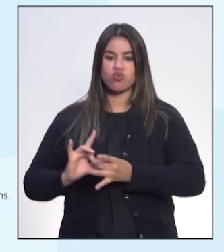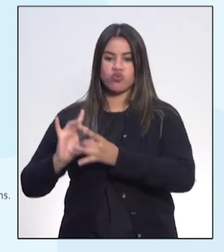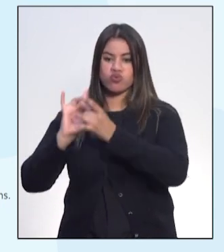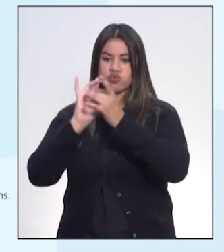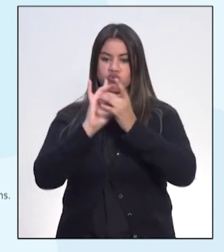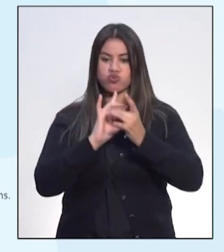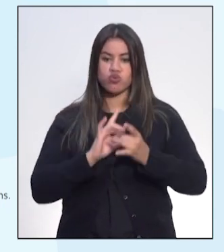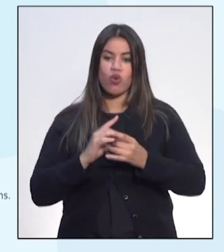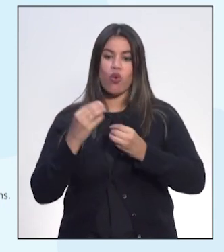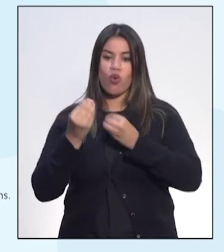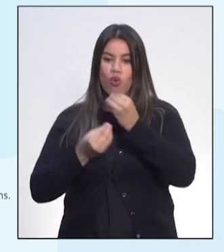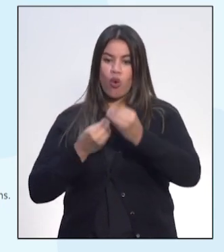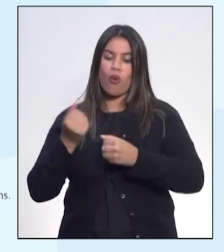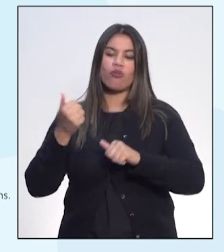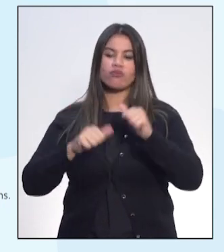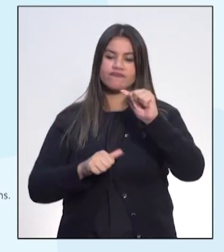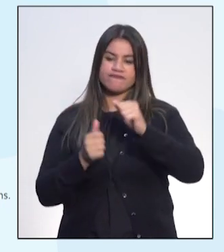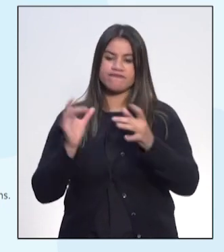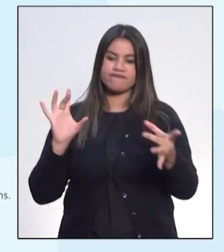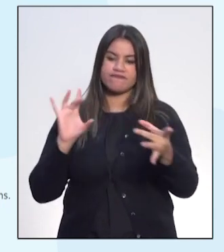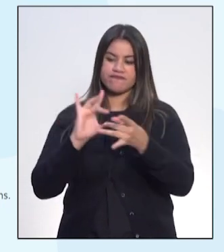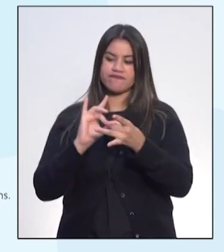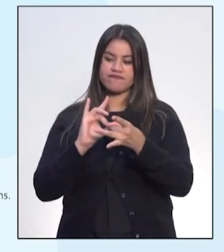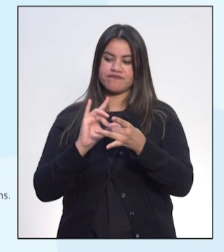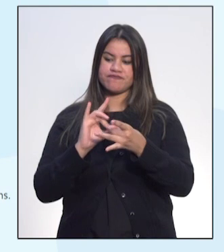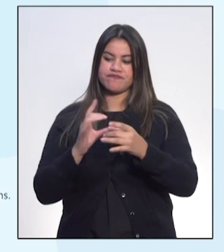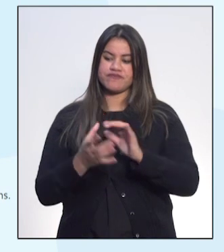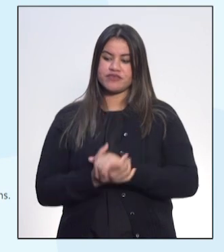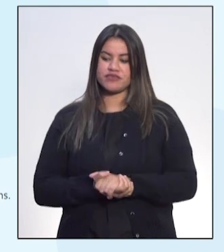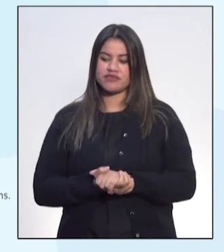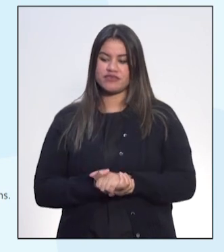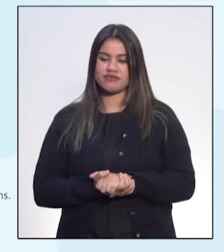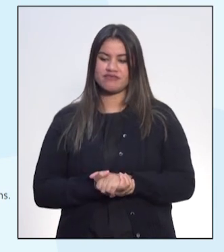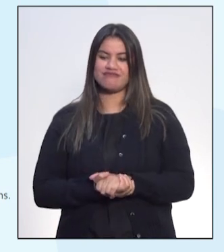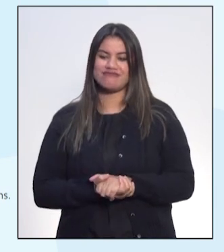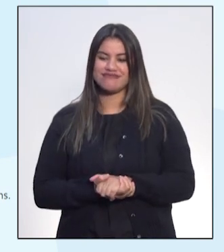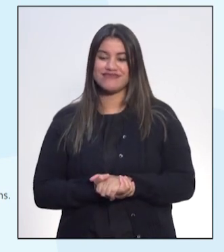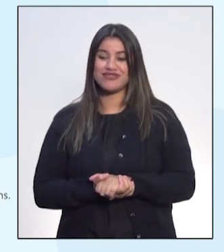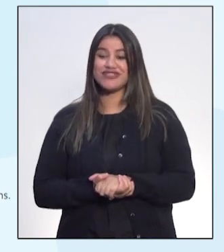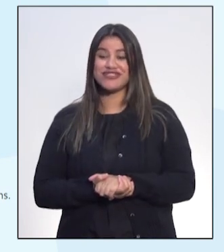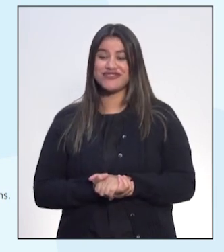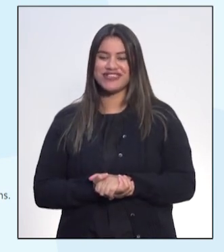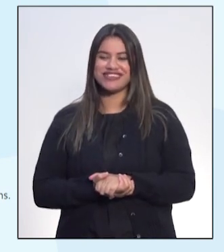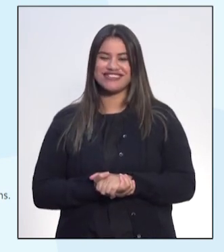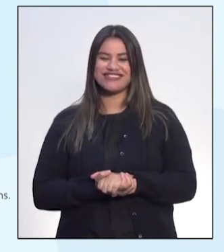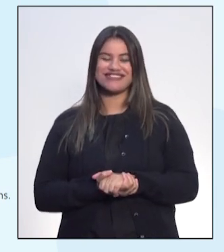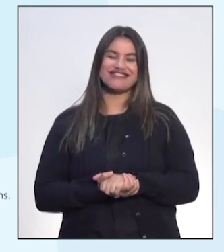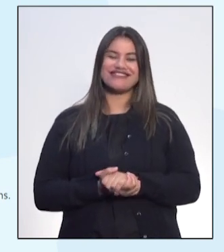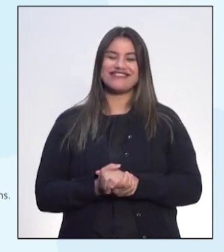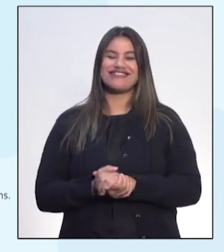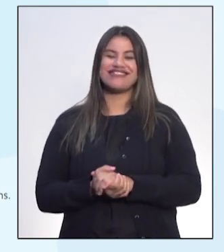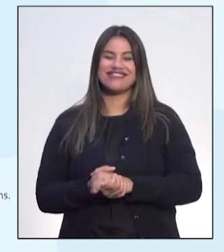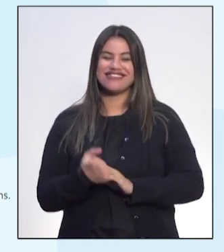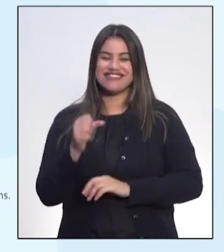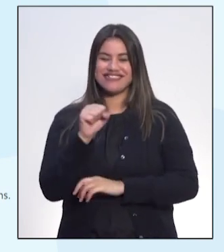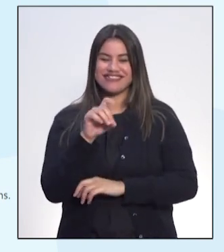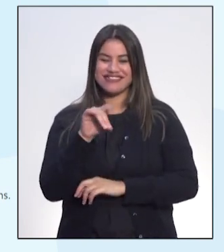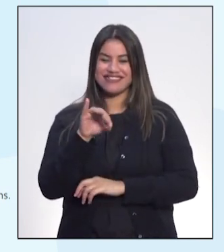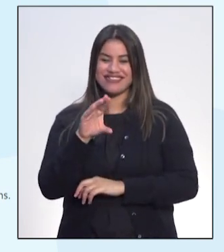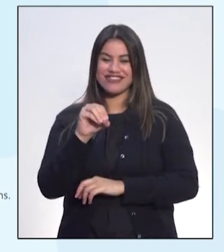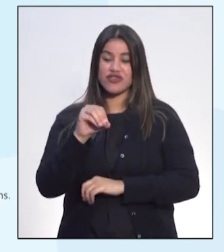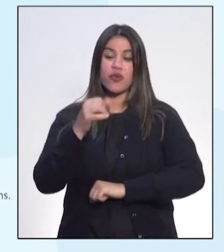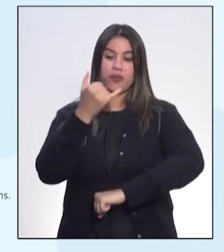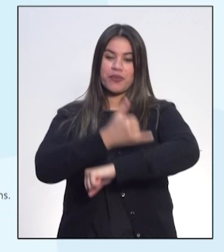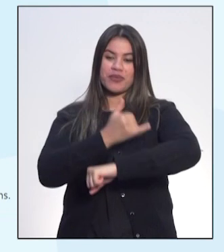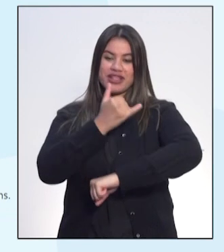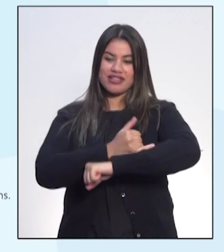conjugados, através da ligação química. O sódio, ele é um metal. O cloro, ele é um ametal. O